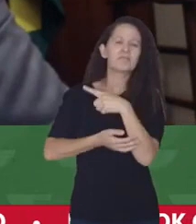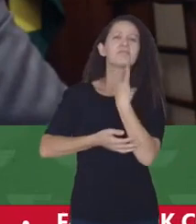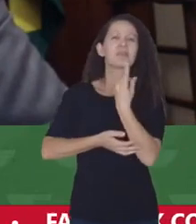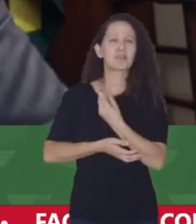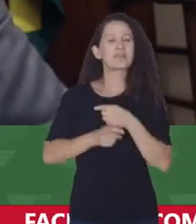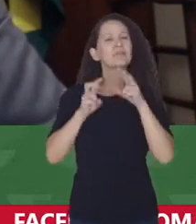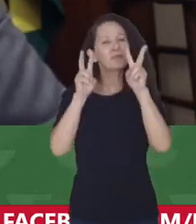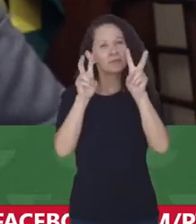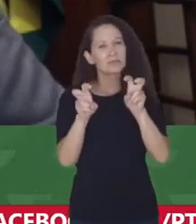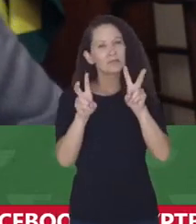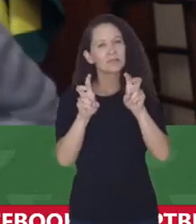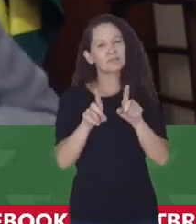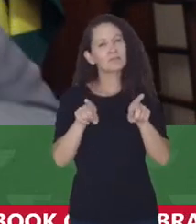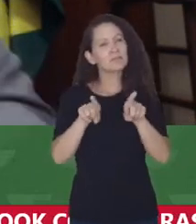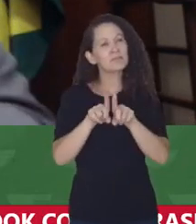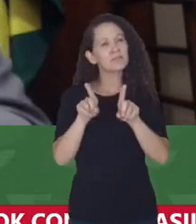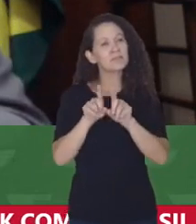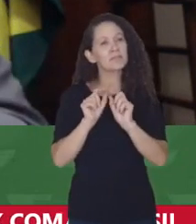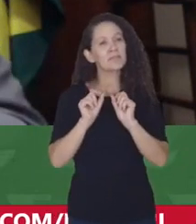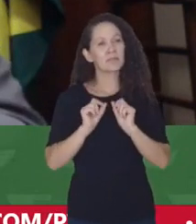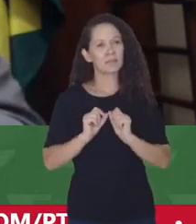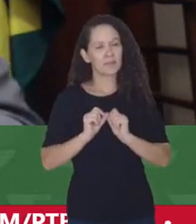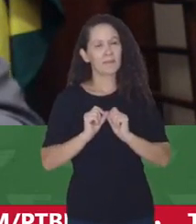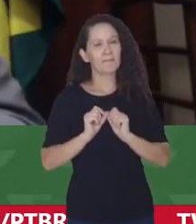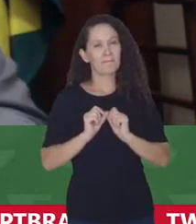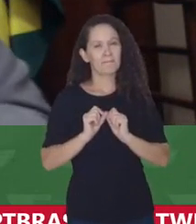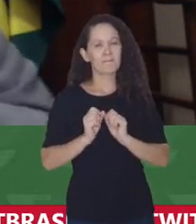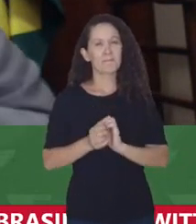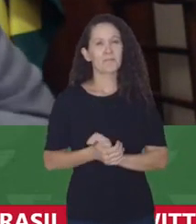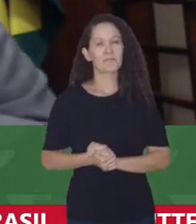isso. E também